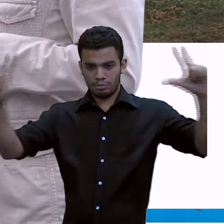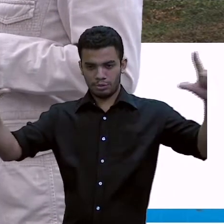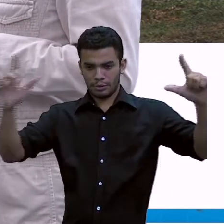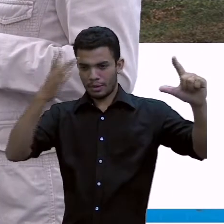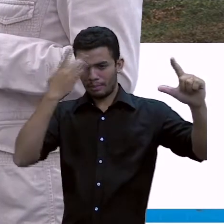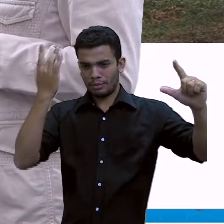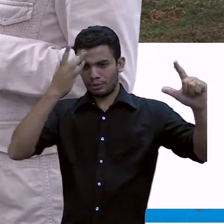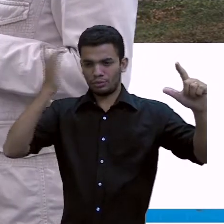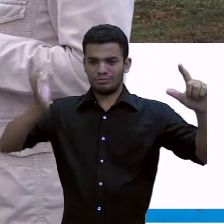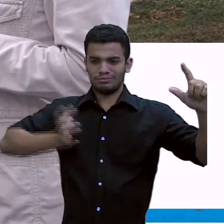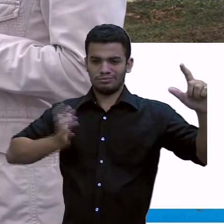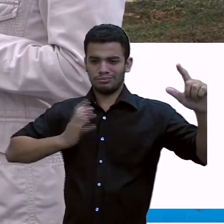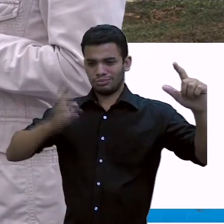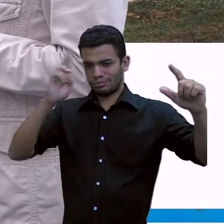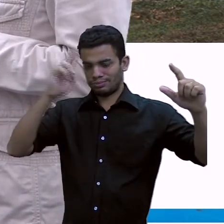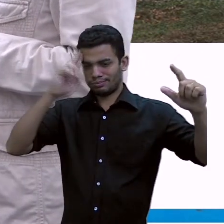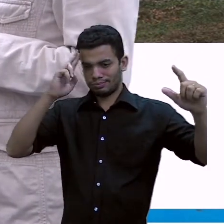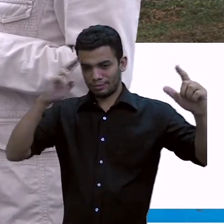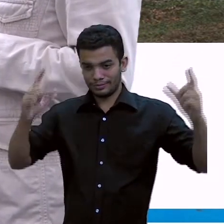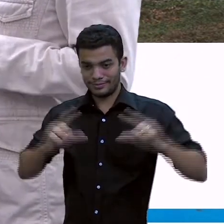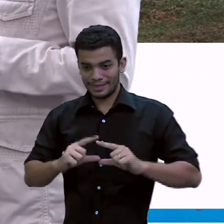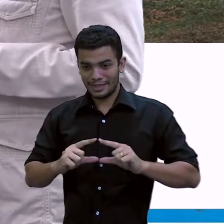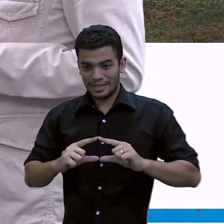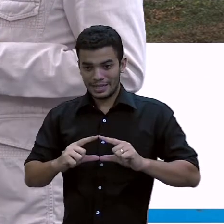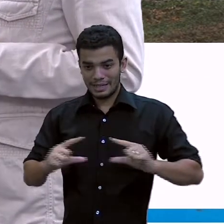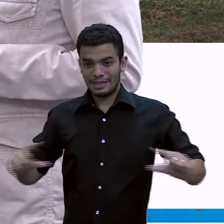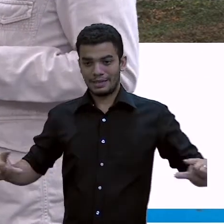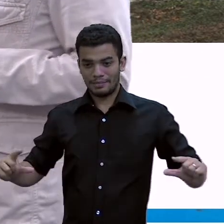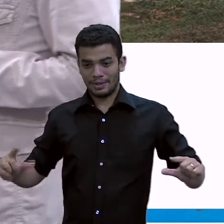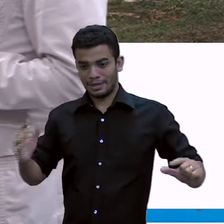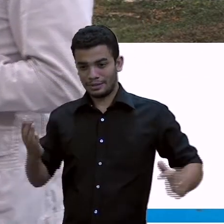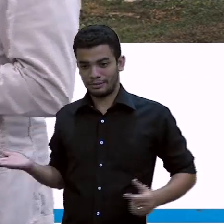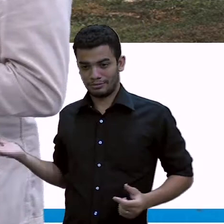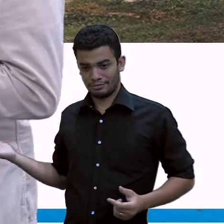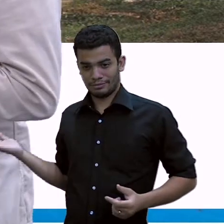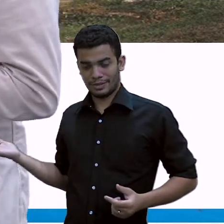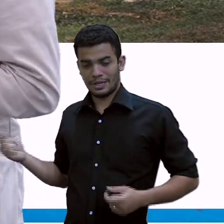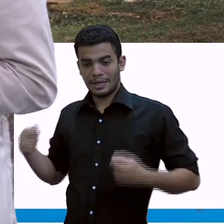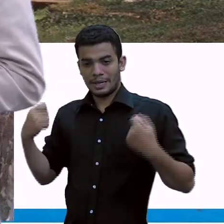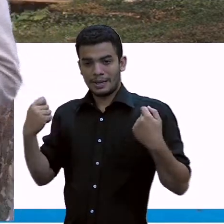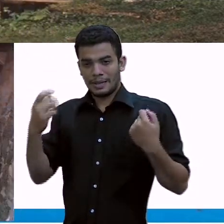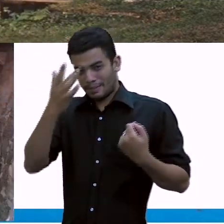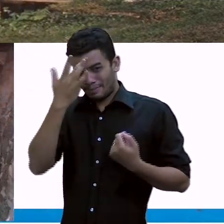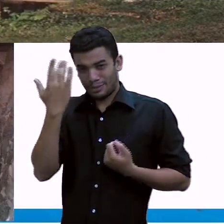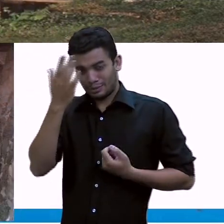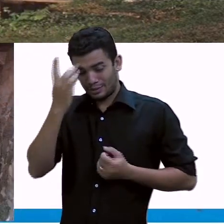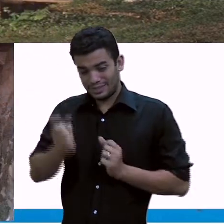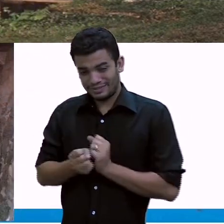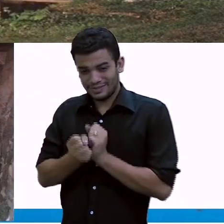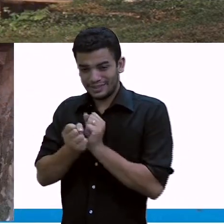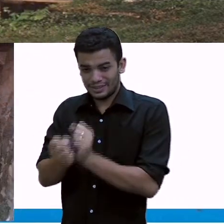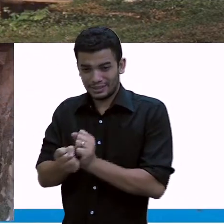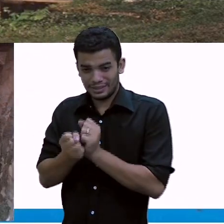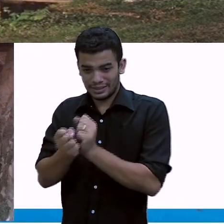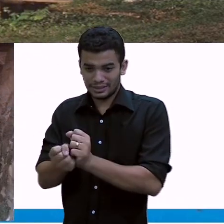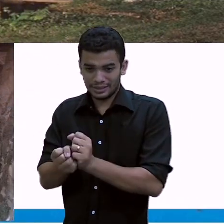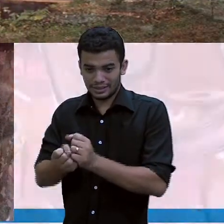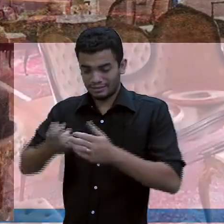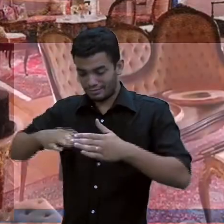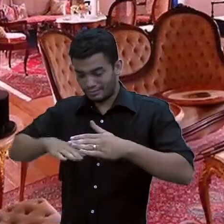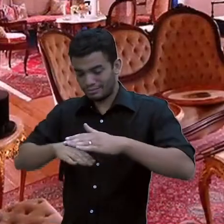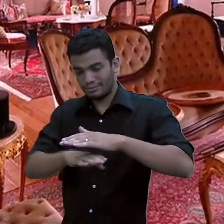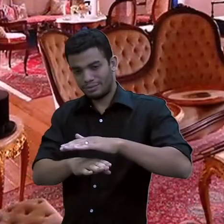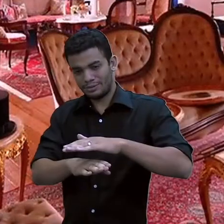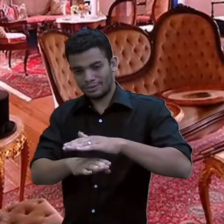porões as senzalas onde ficavam os escravos. O senhor de engenho demonstrava sua riqueza através